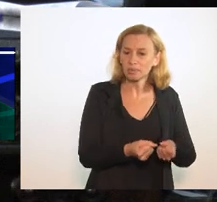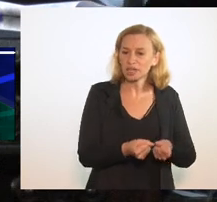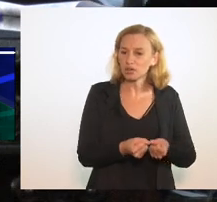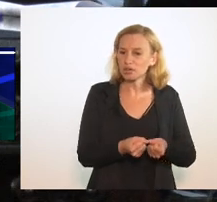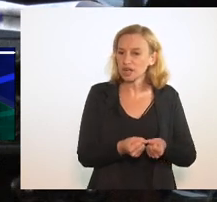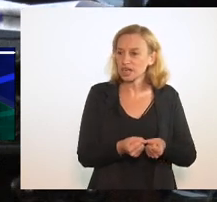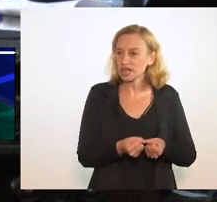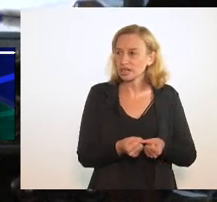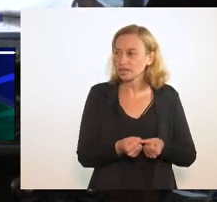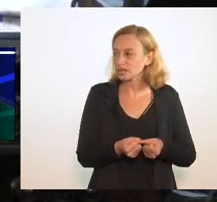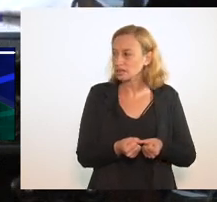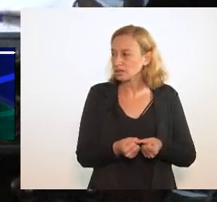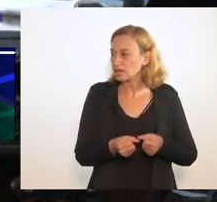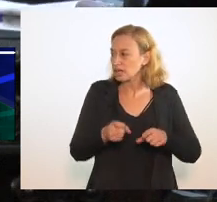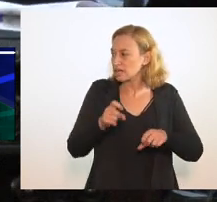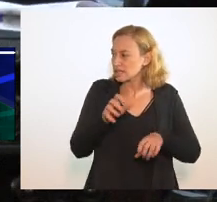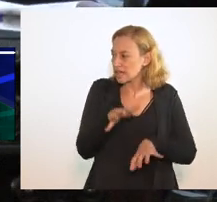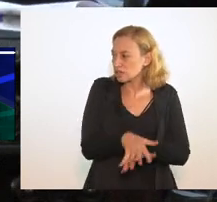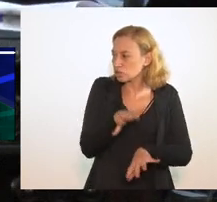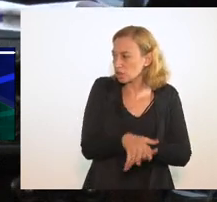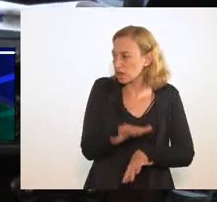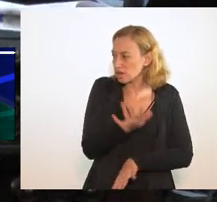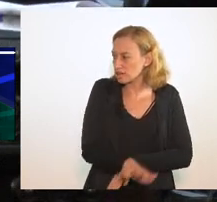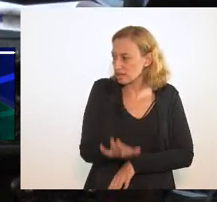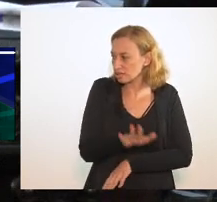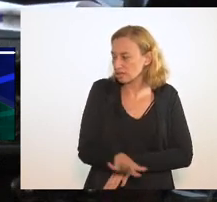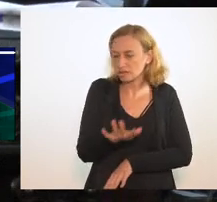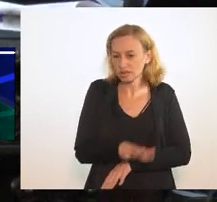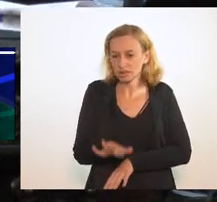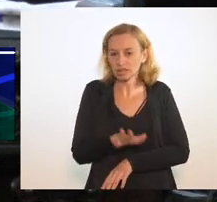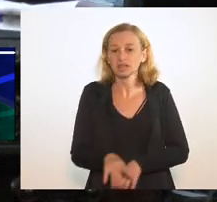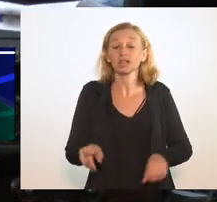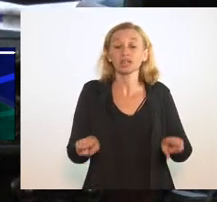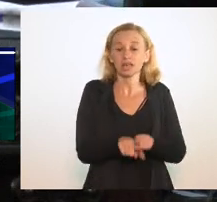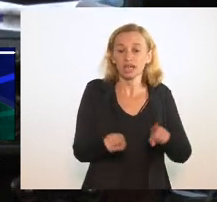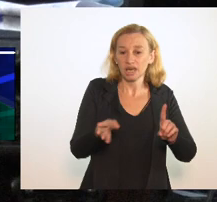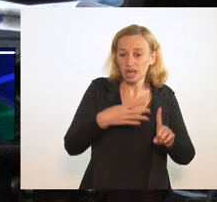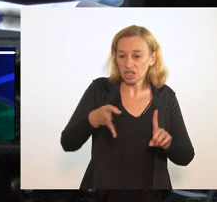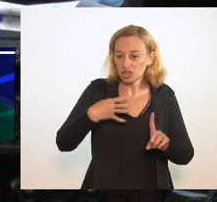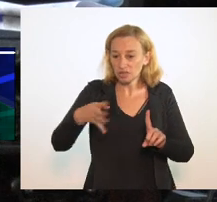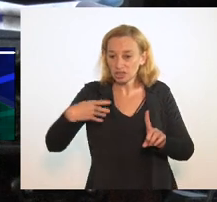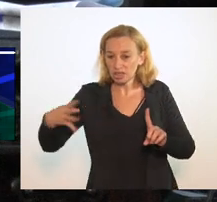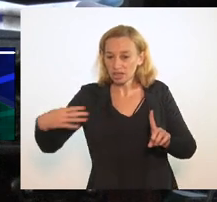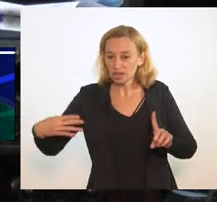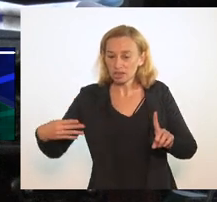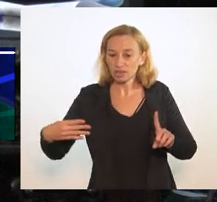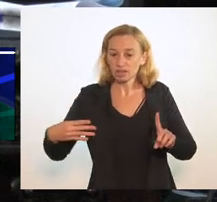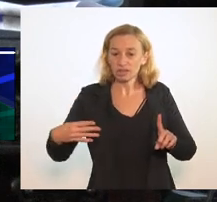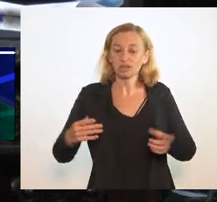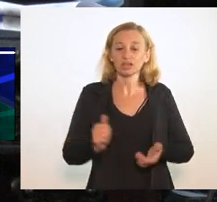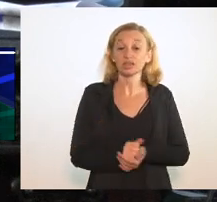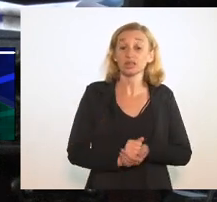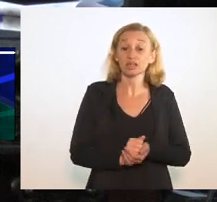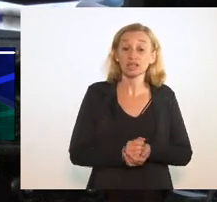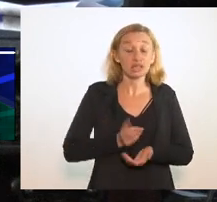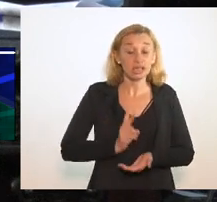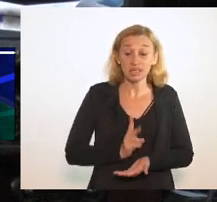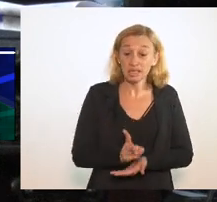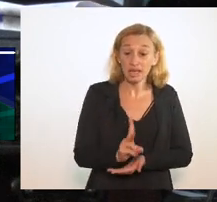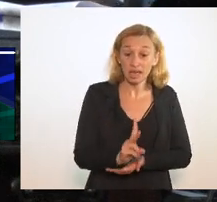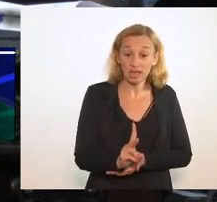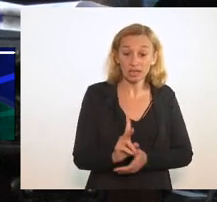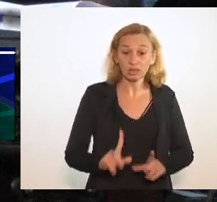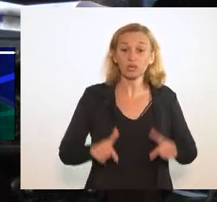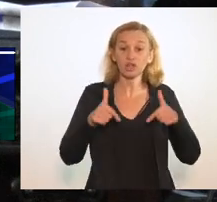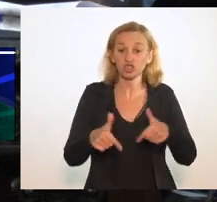a exploração sexual. A LGBTfobia segue presente na atuação